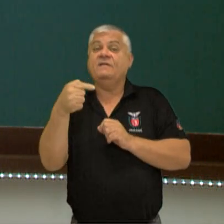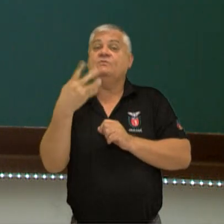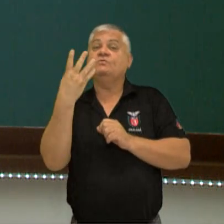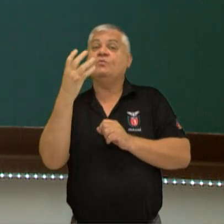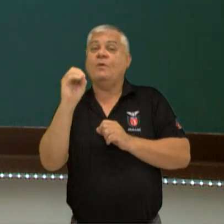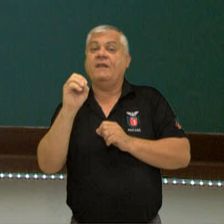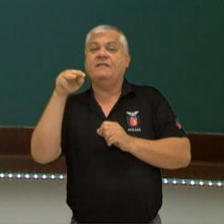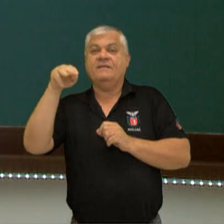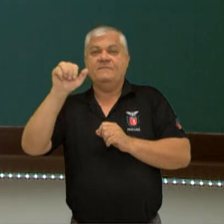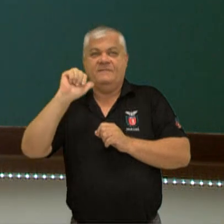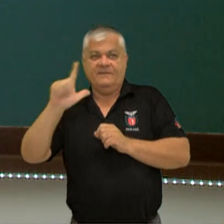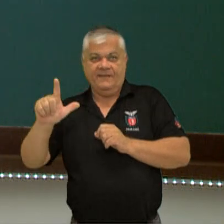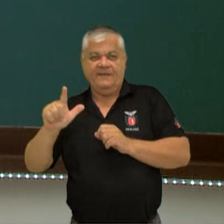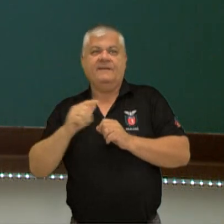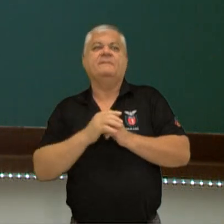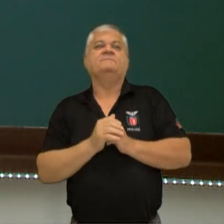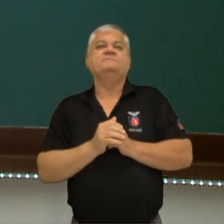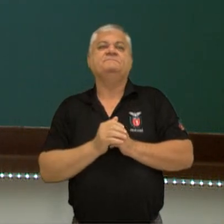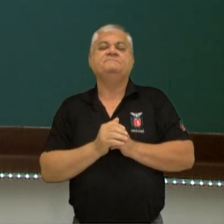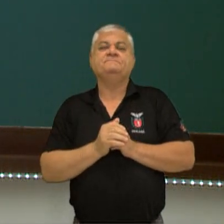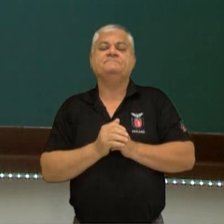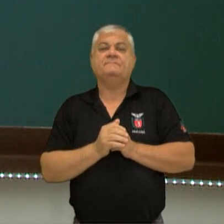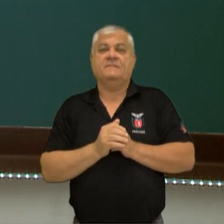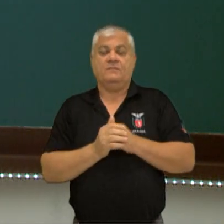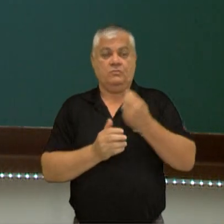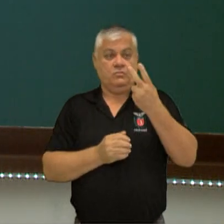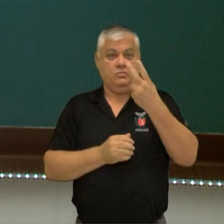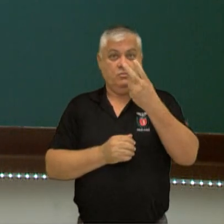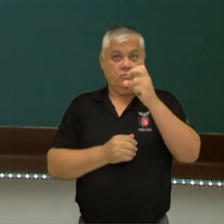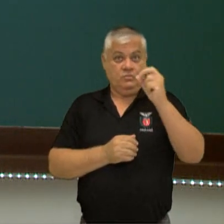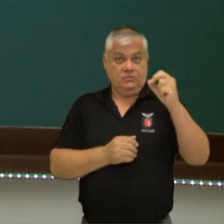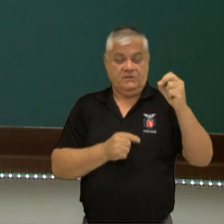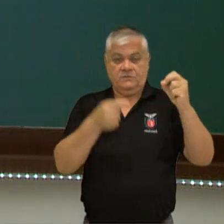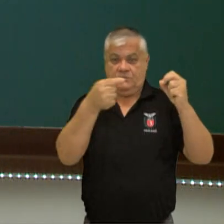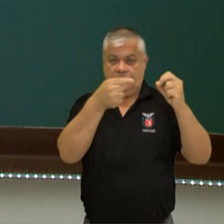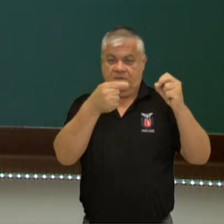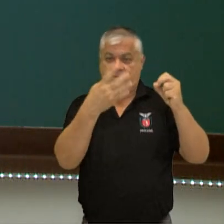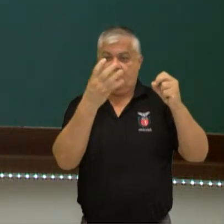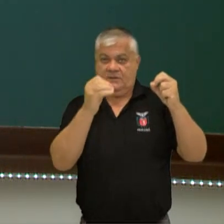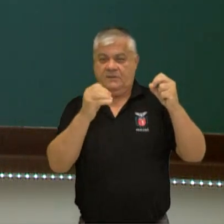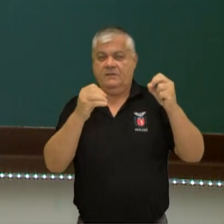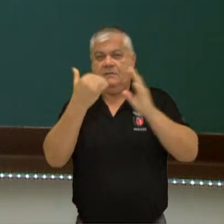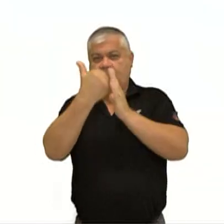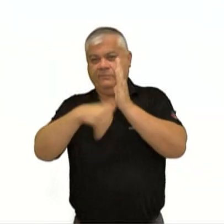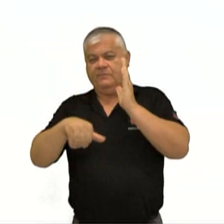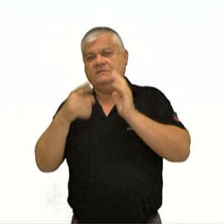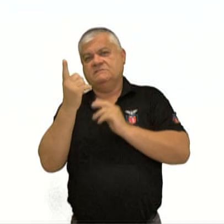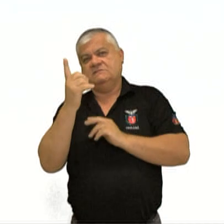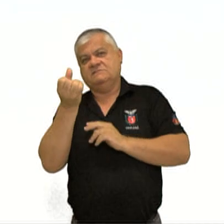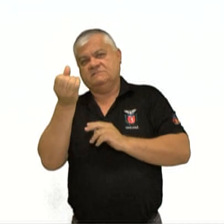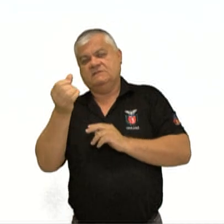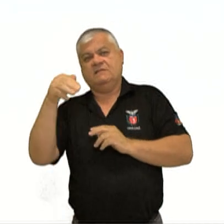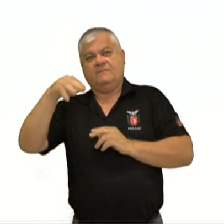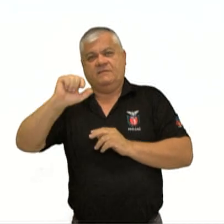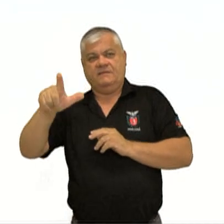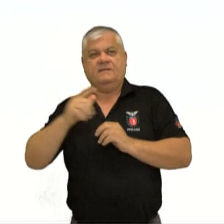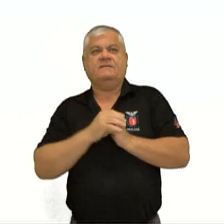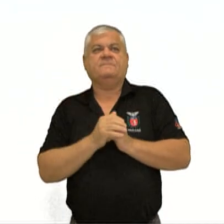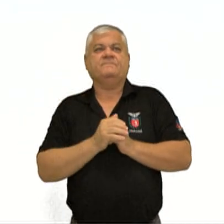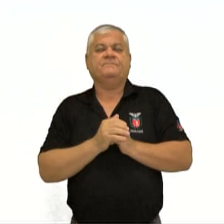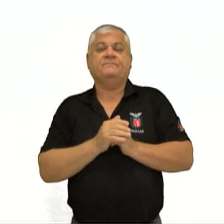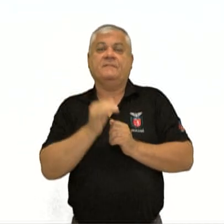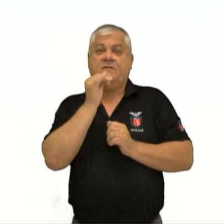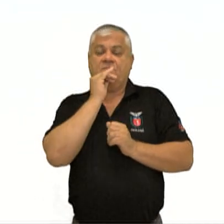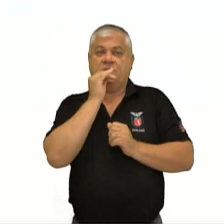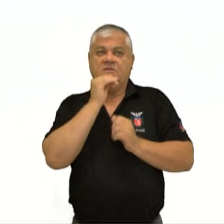ml, solubilizando 14 gramas de sal. Pela diferença de volume aqui, eu tenho 160 ml. O que significa? Como